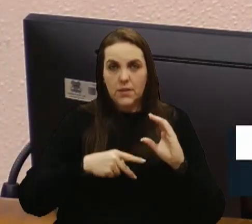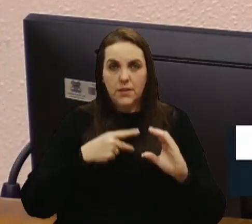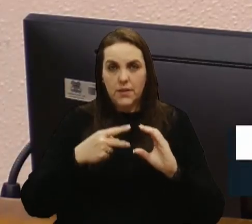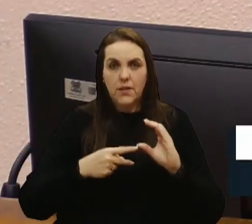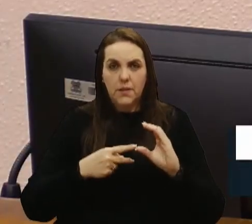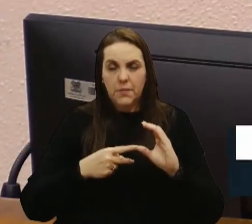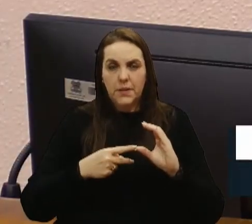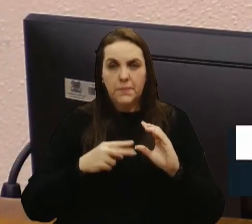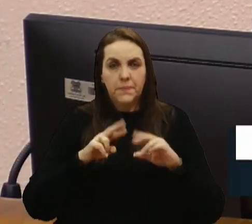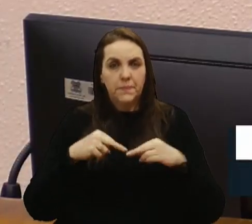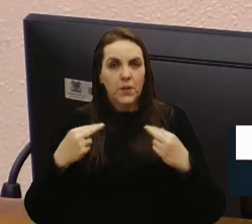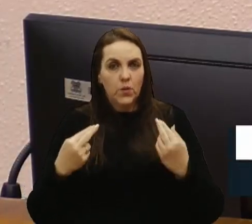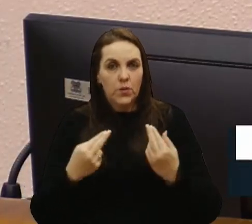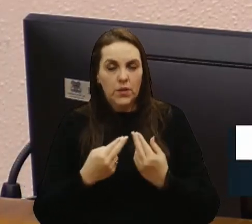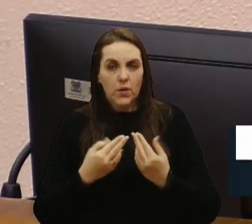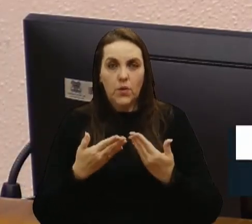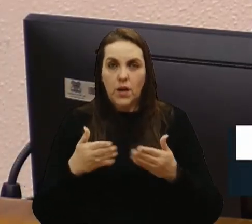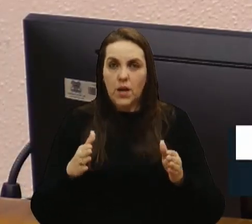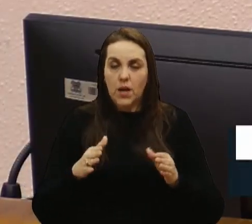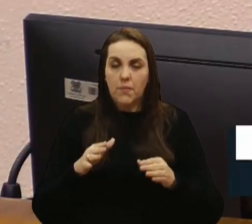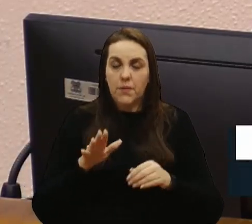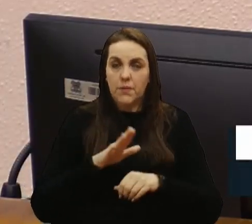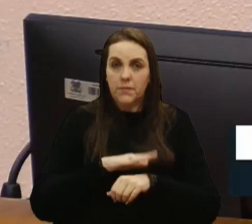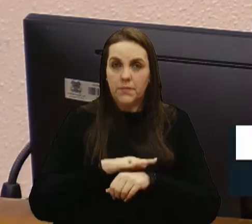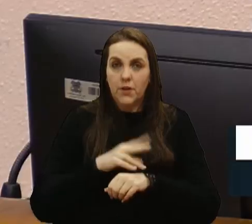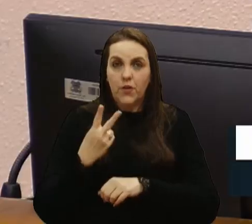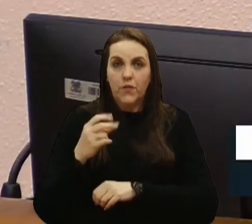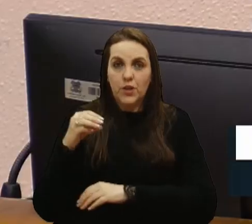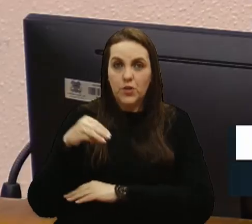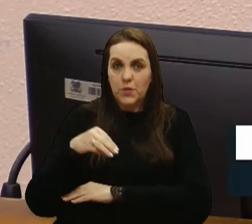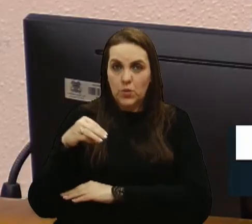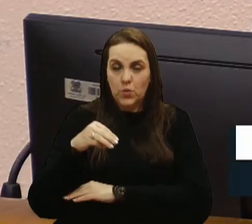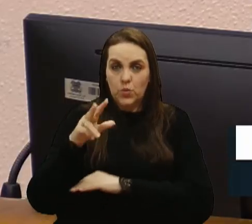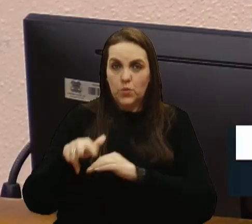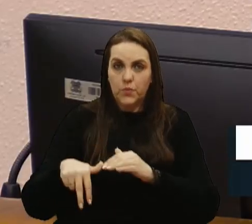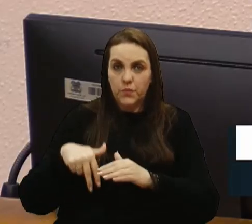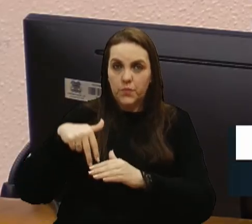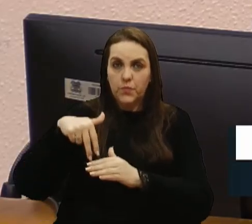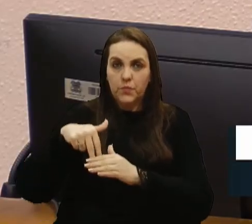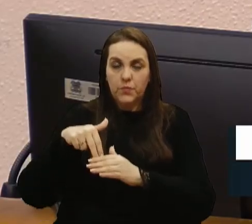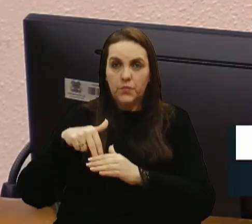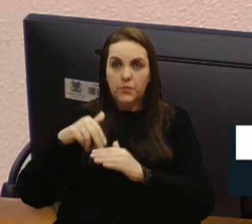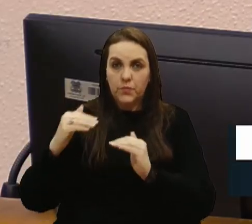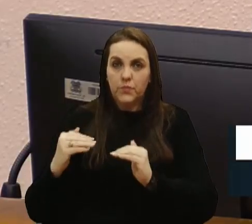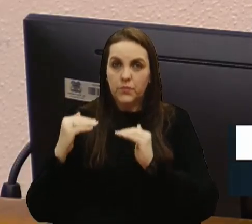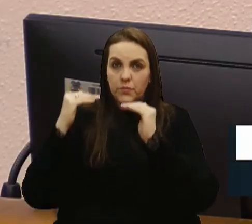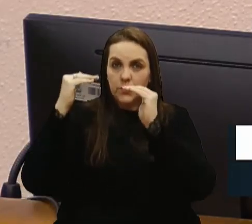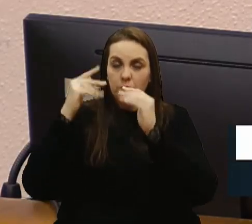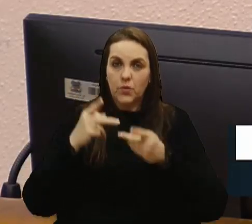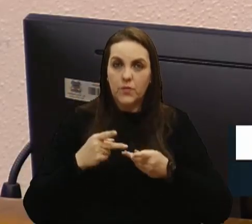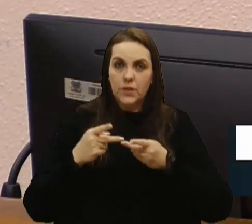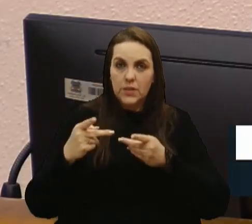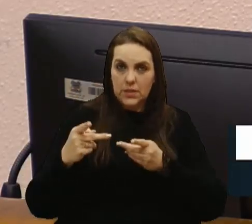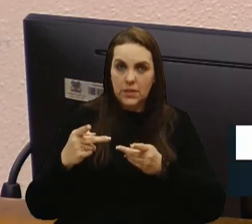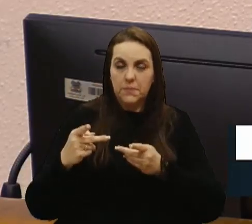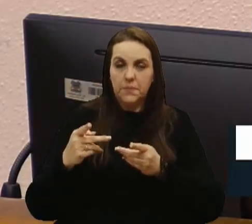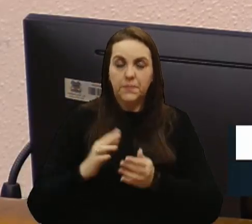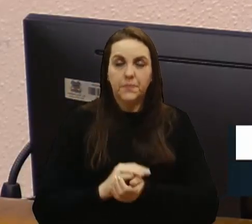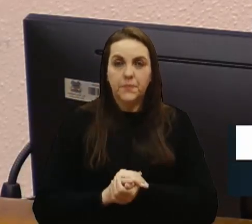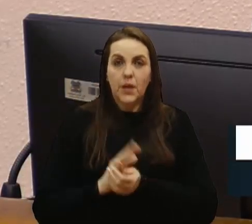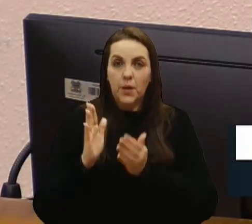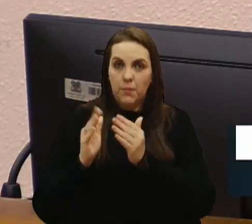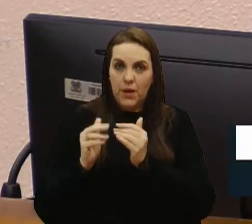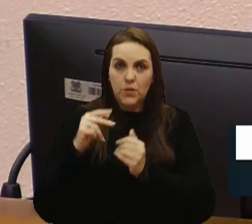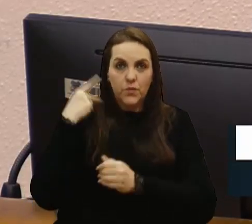sessão ordinária abre espaço de 20 minutos para manifestação de autoridade ou visitante ilustre. Solicito